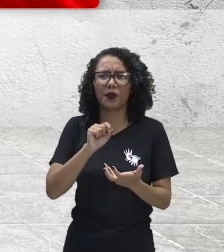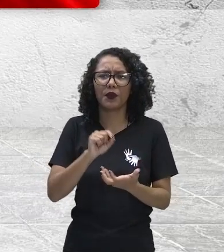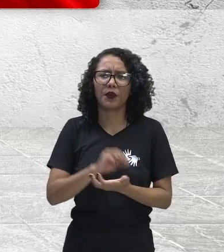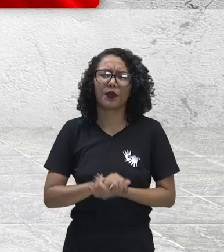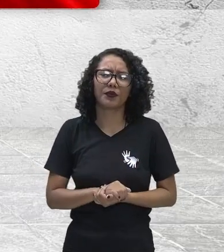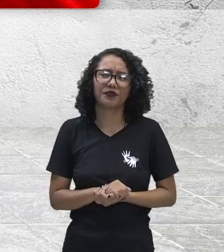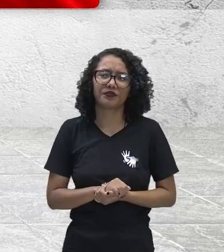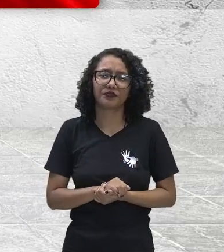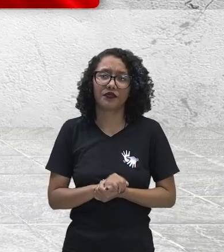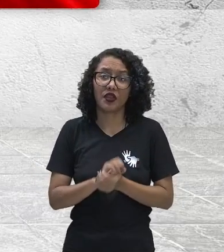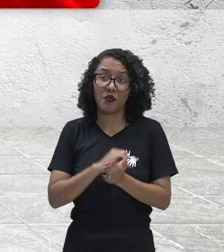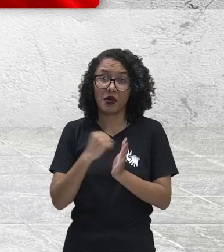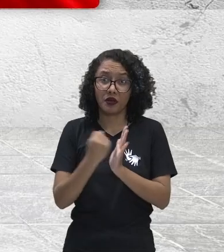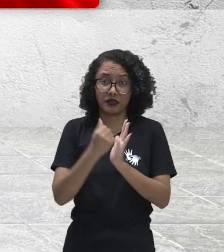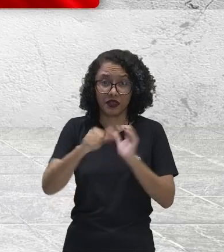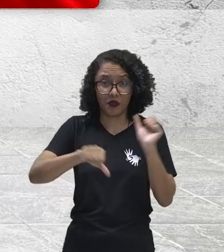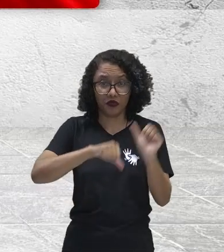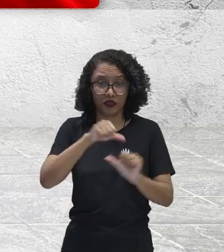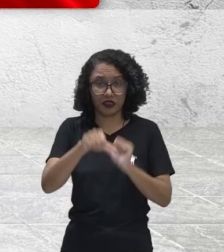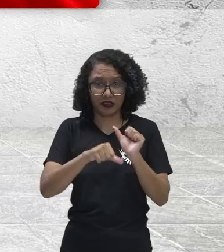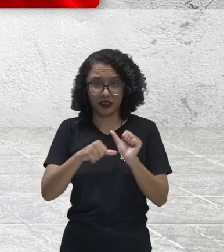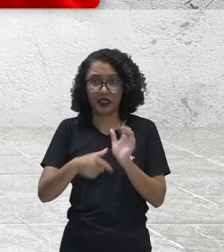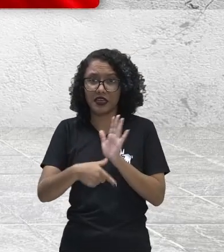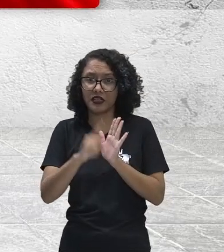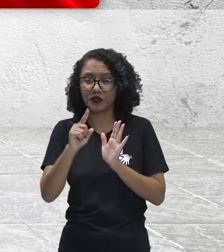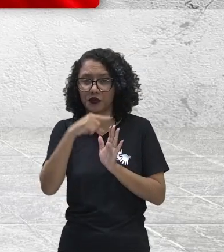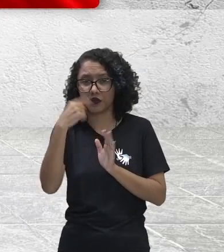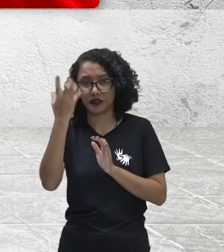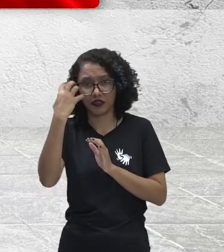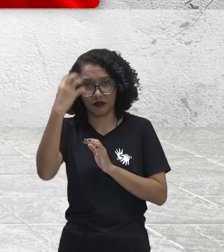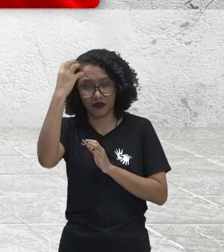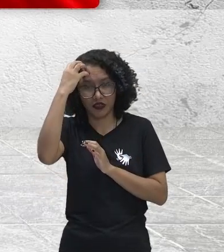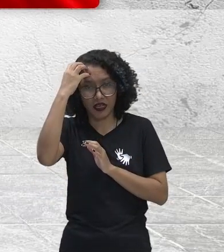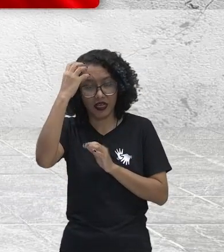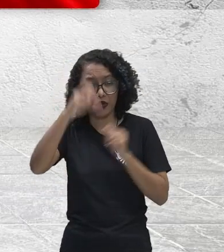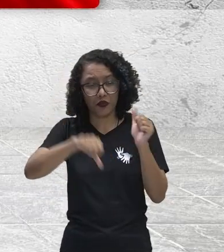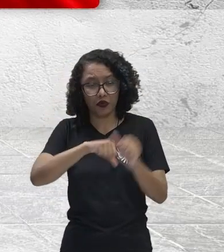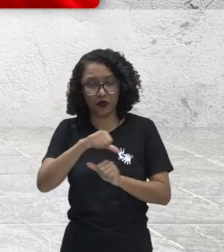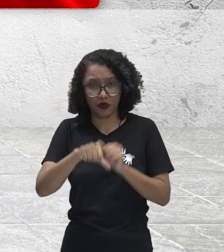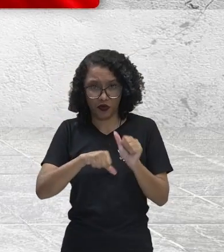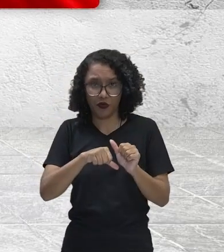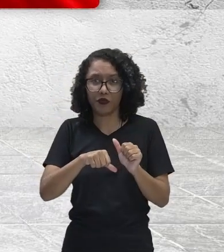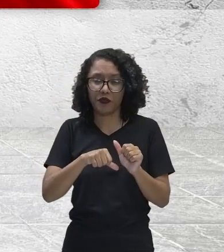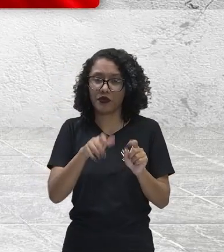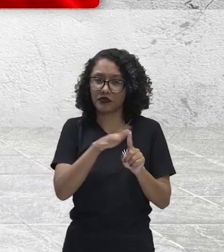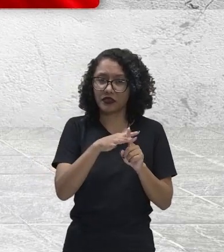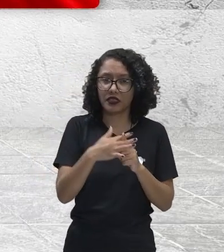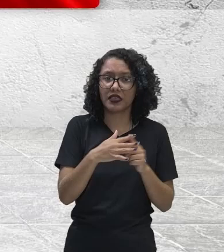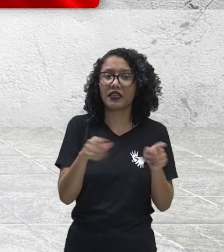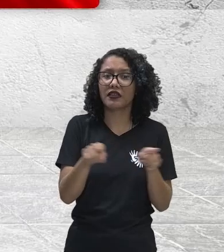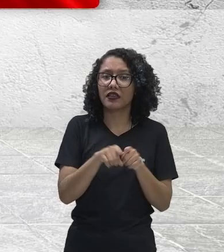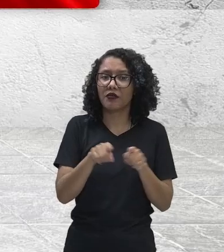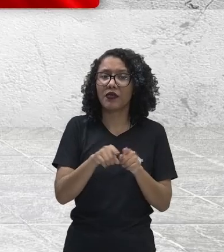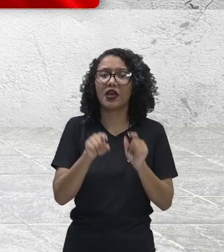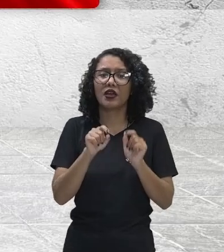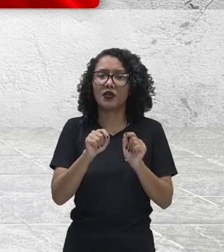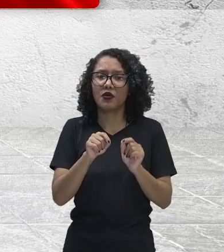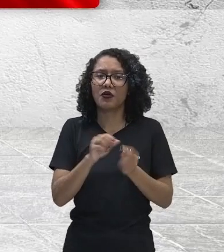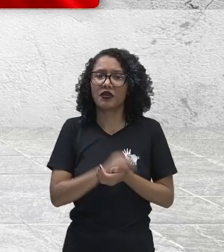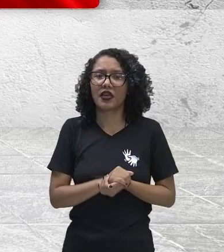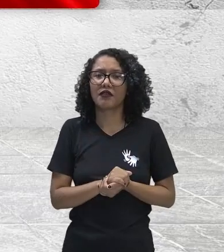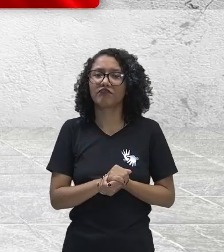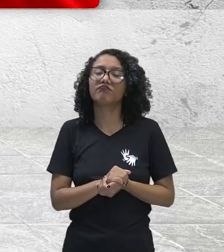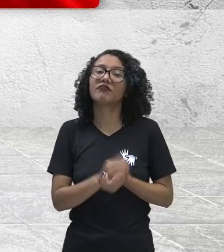a transição da Rússia czarista, mas também estabeleceu as bases para a implementação de